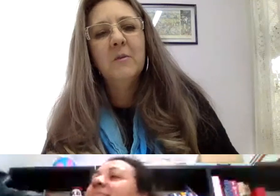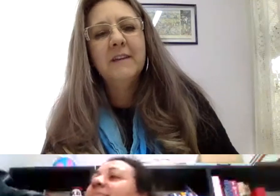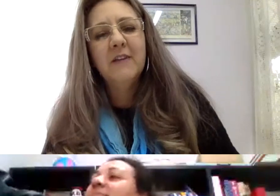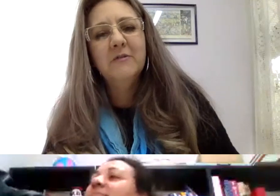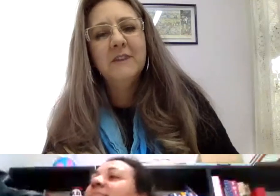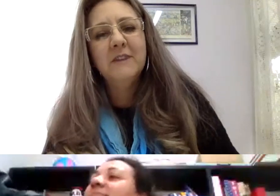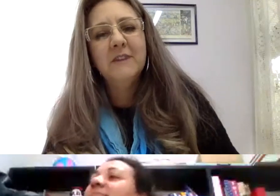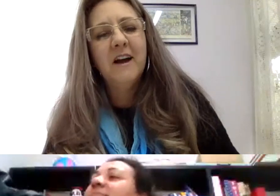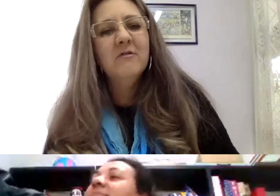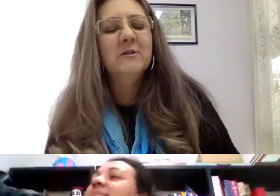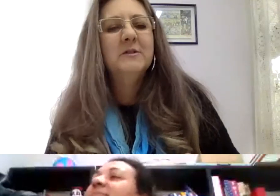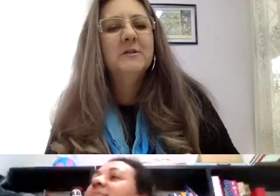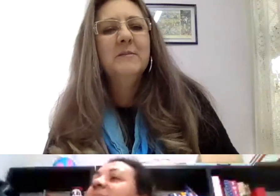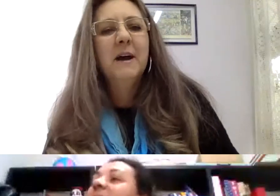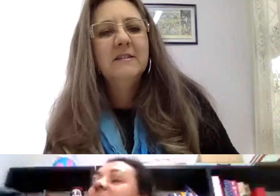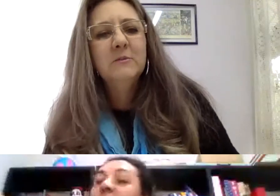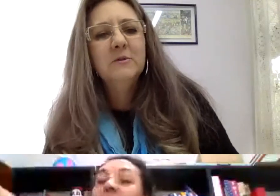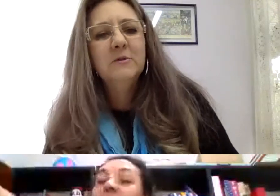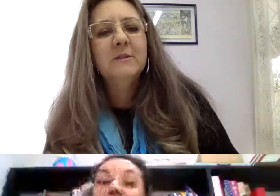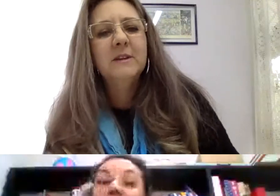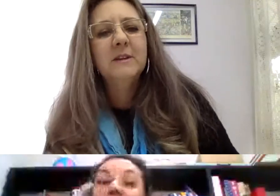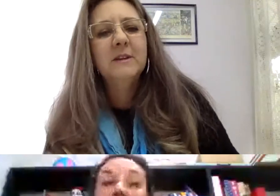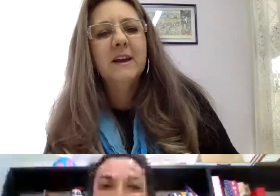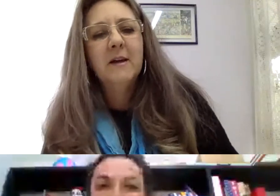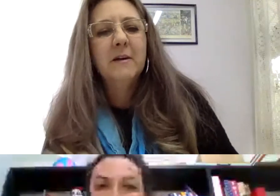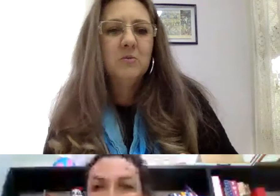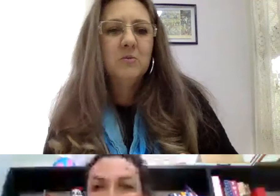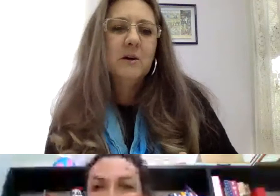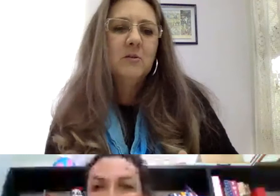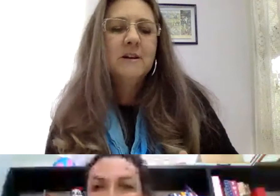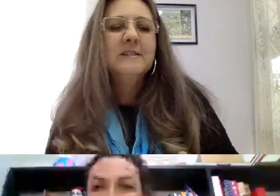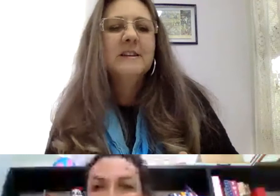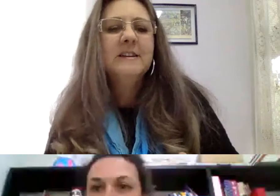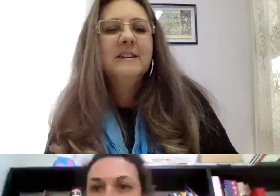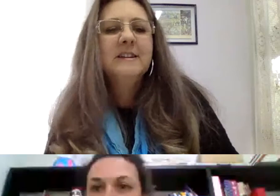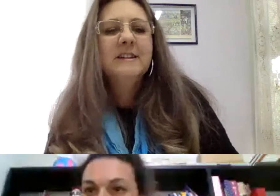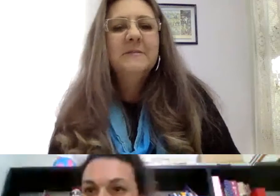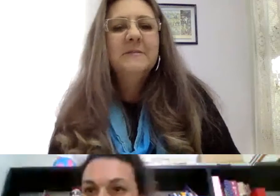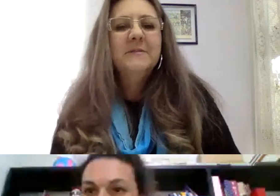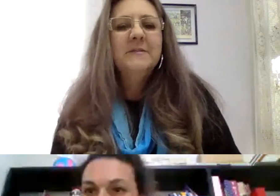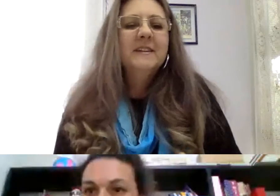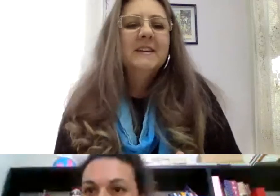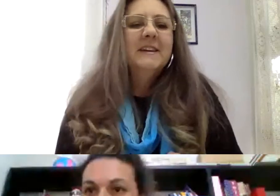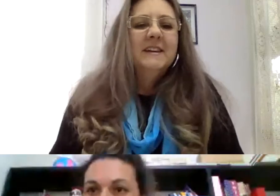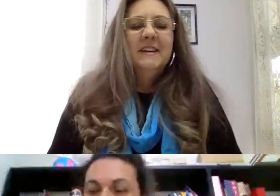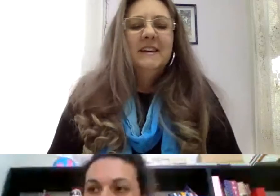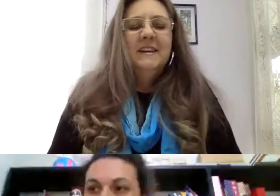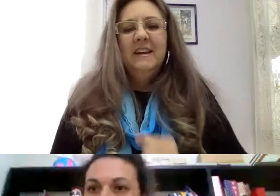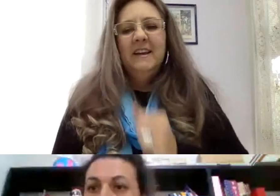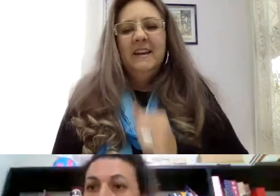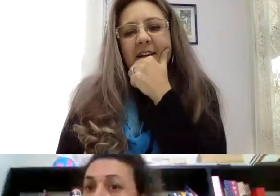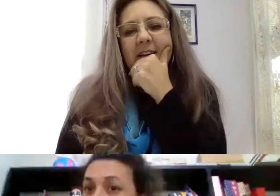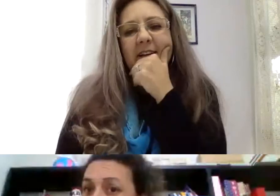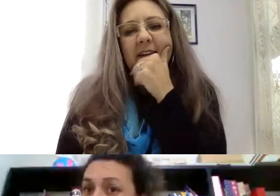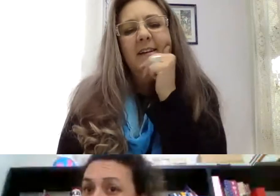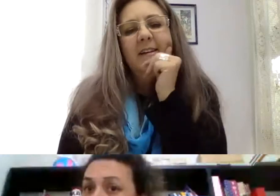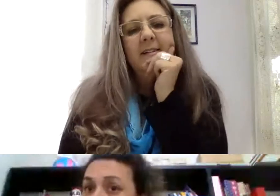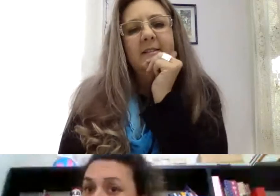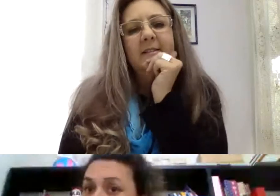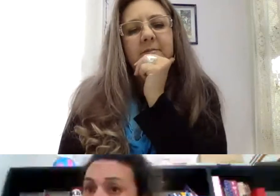um comentário final, eu não sei, Máximo, se tu quer falar mais alguma coisa. Olha, eu agradeço muito